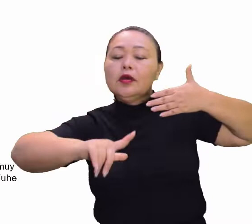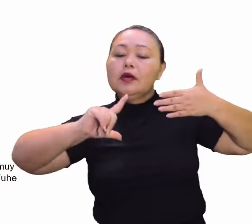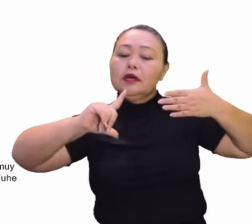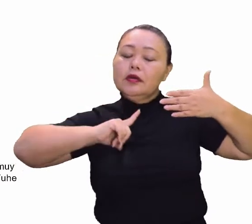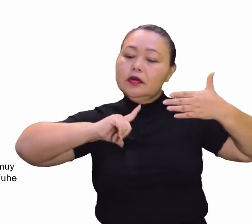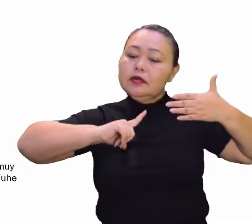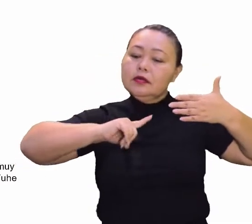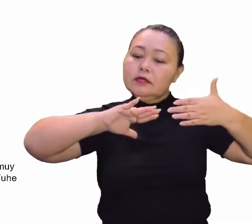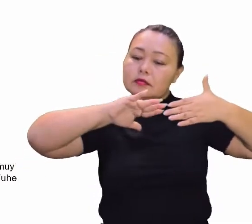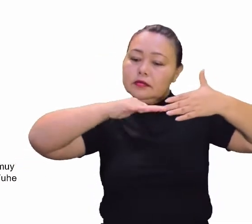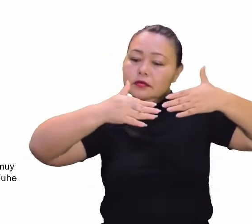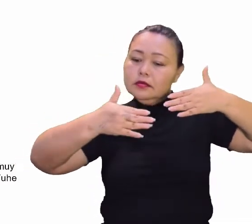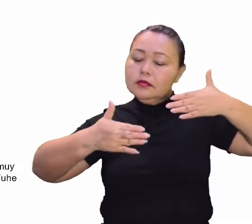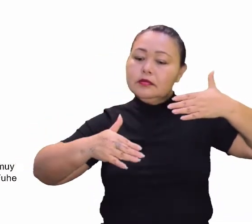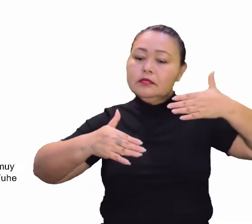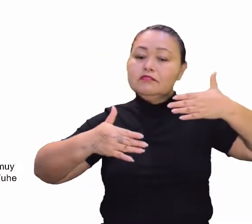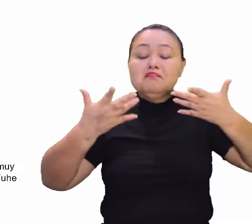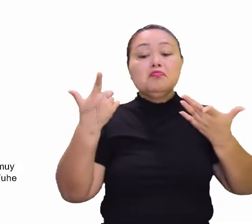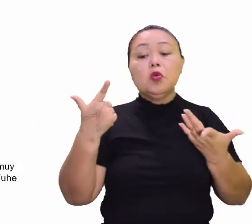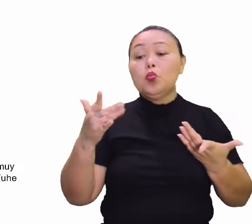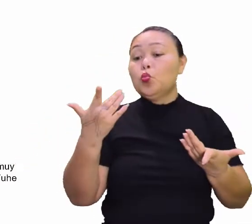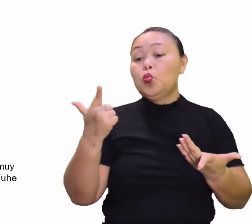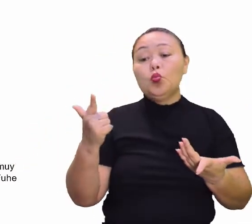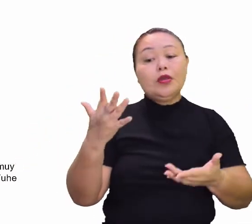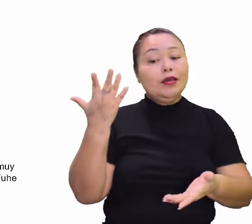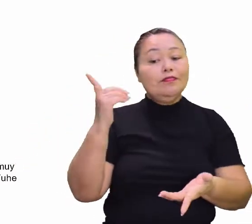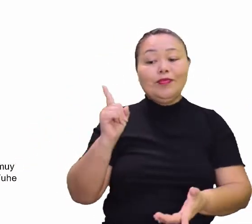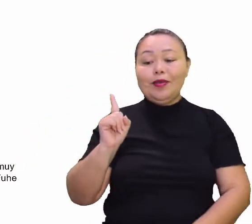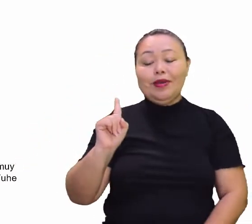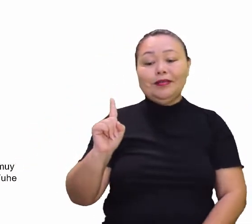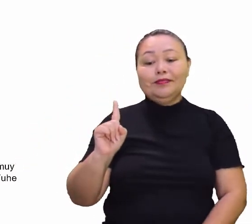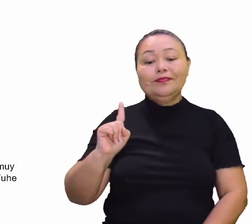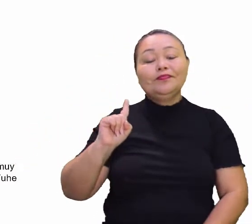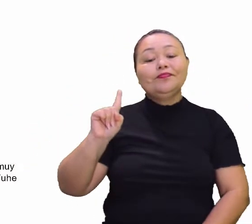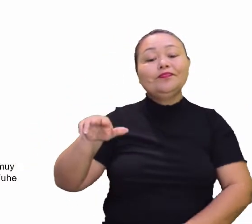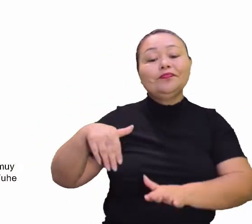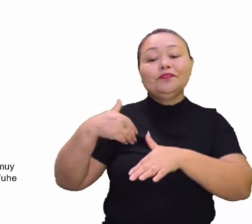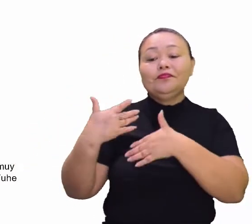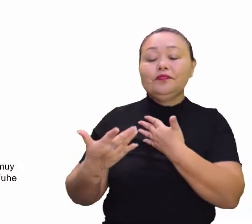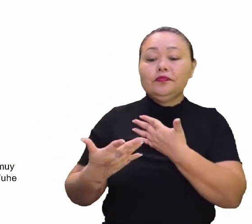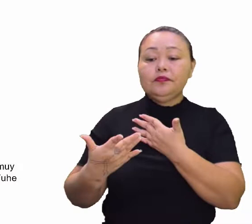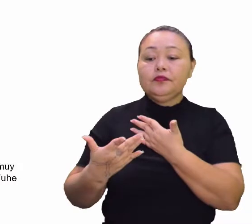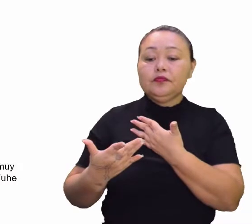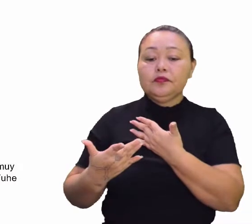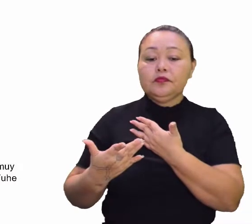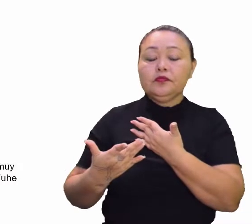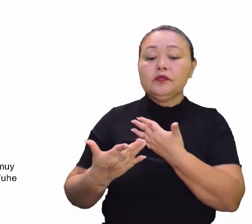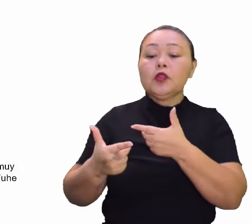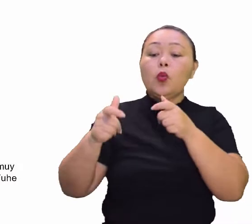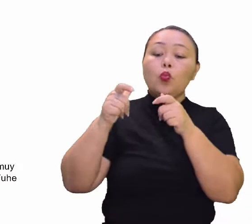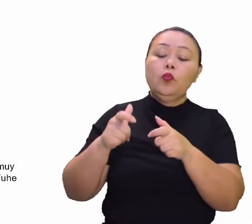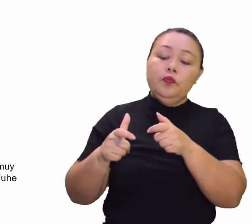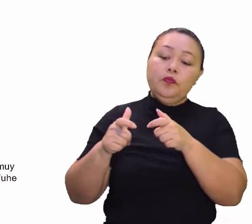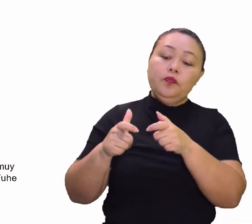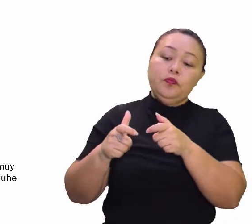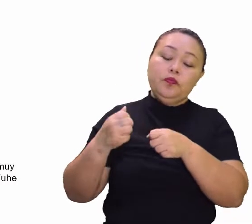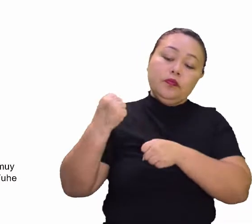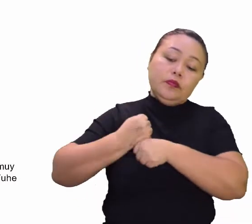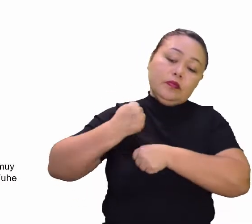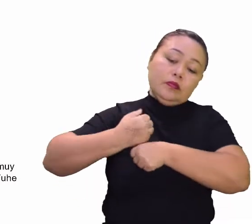nessa declividade, elas deixaram de existir Exatamente. para dar lugar